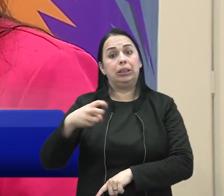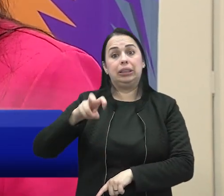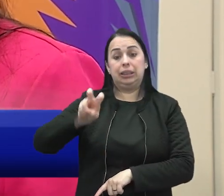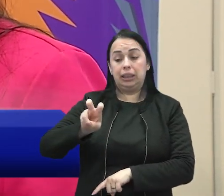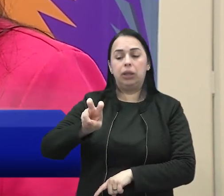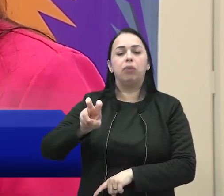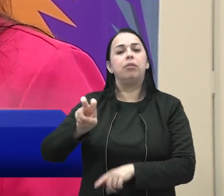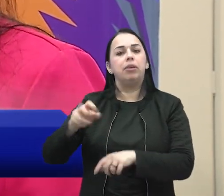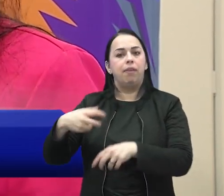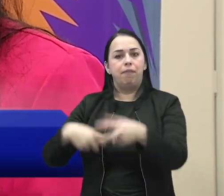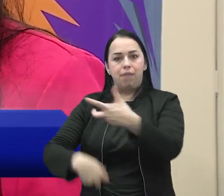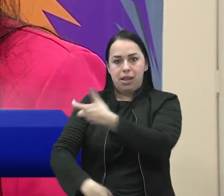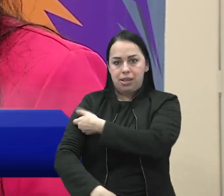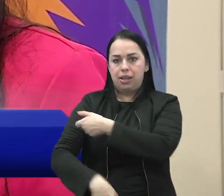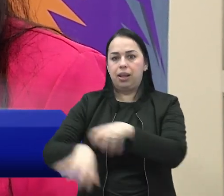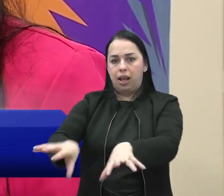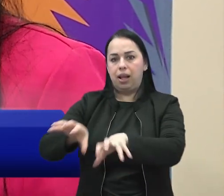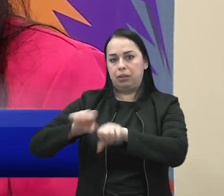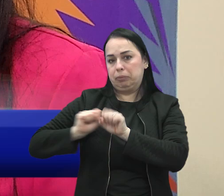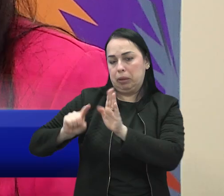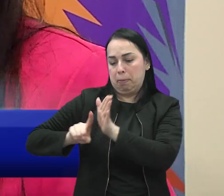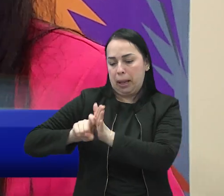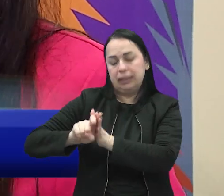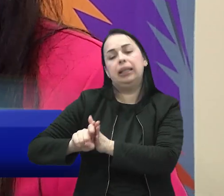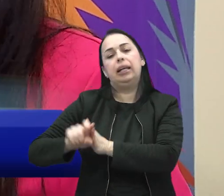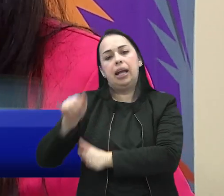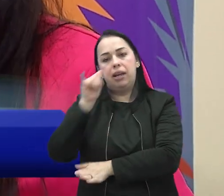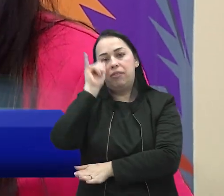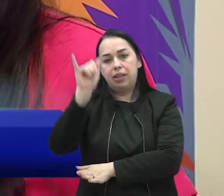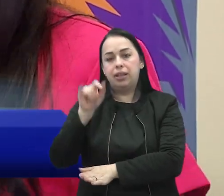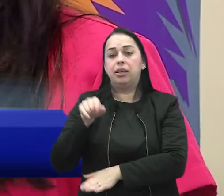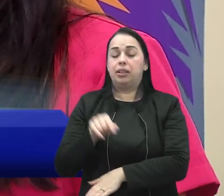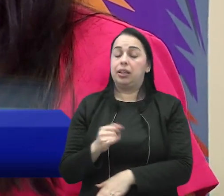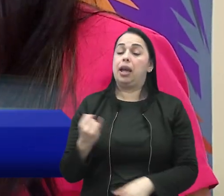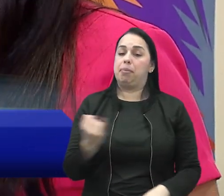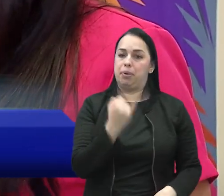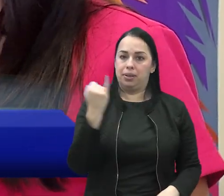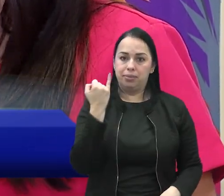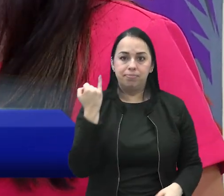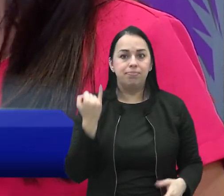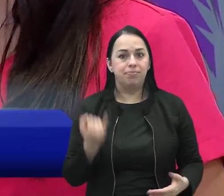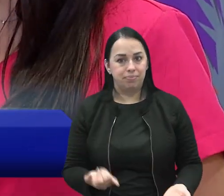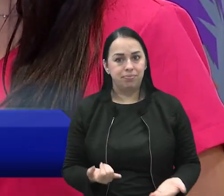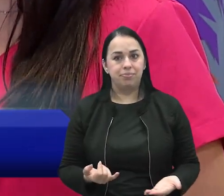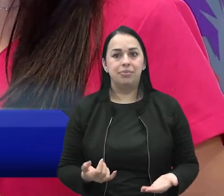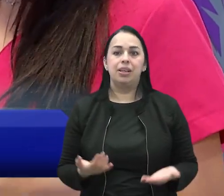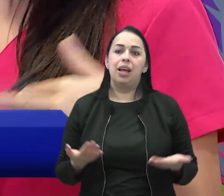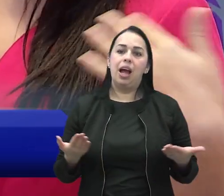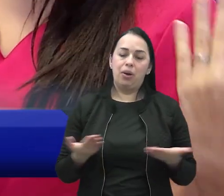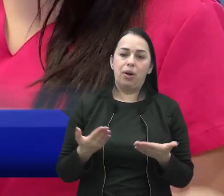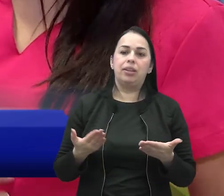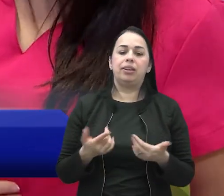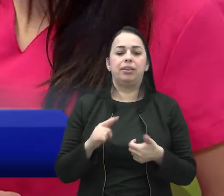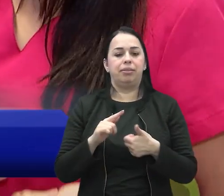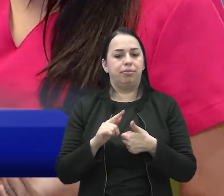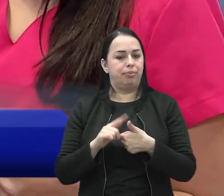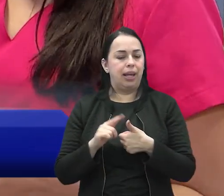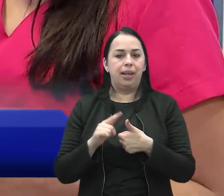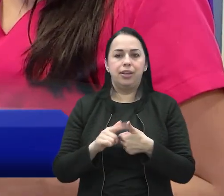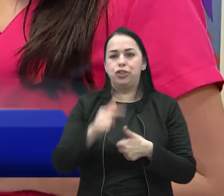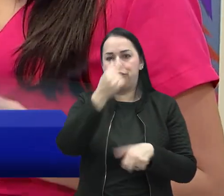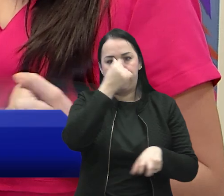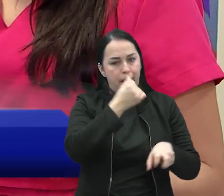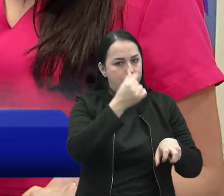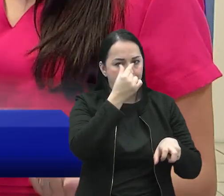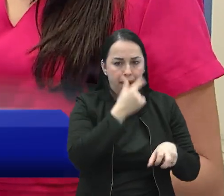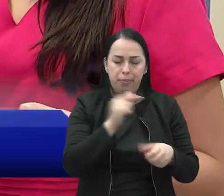ou quíntuplas, né, que protegem contra doenças infecciosas dos felinos também. Então, consideramos elas como essenciais. Já de opcionais, a gente